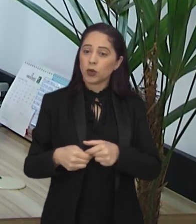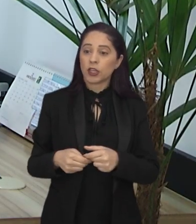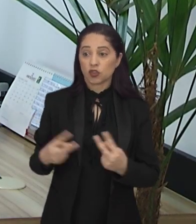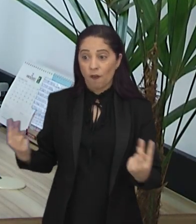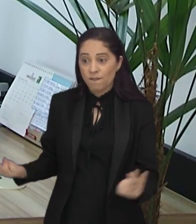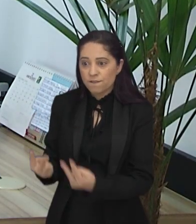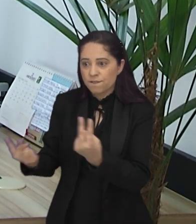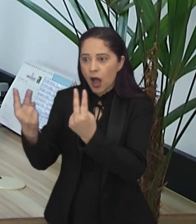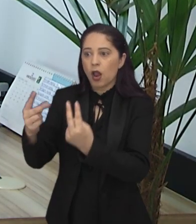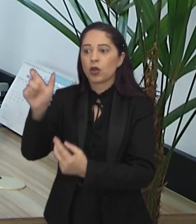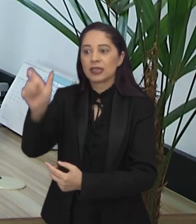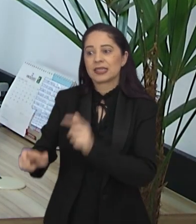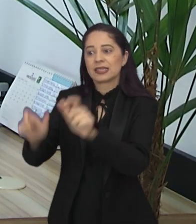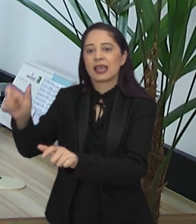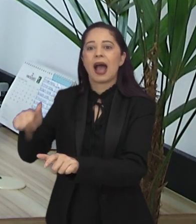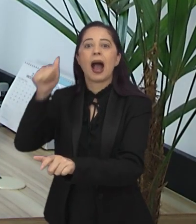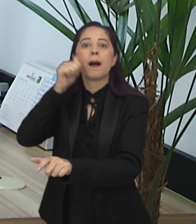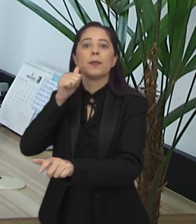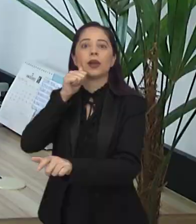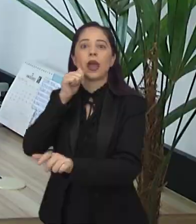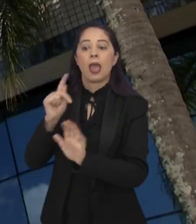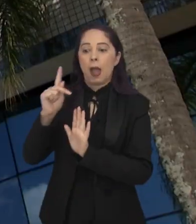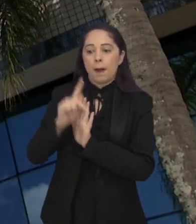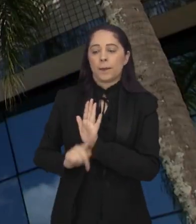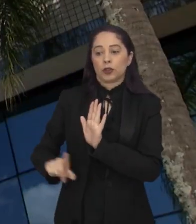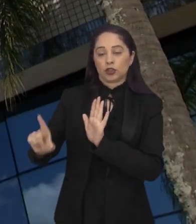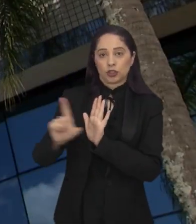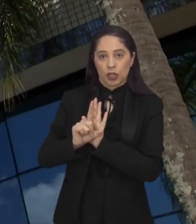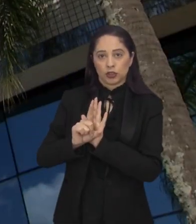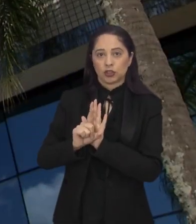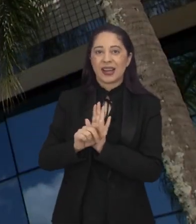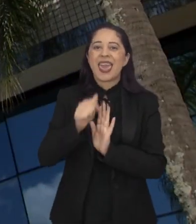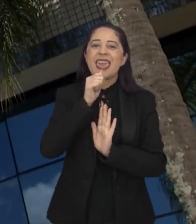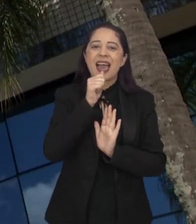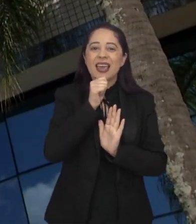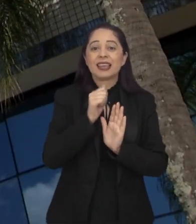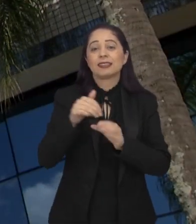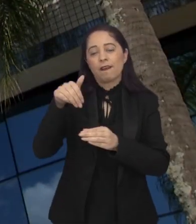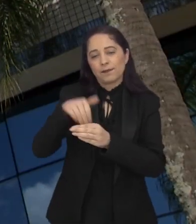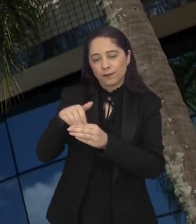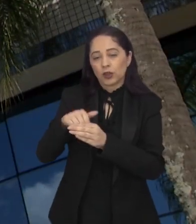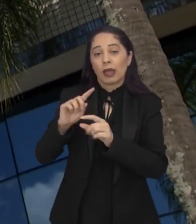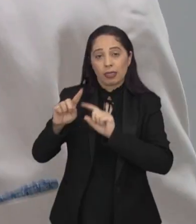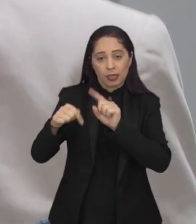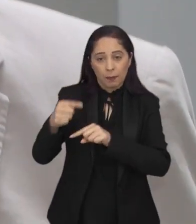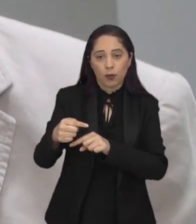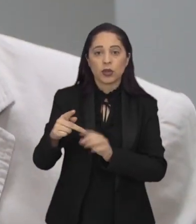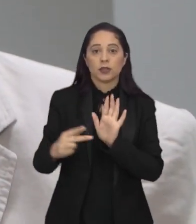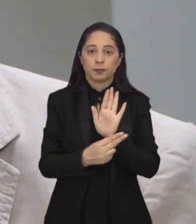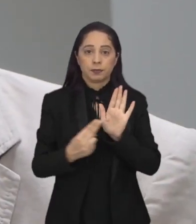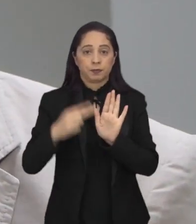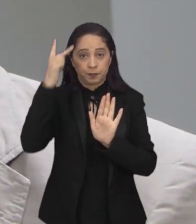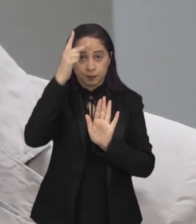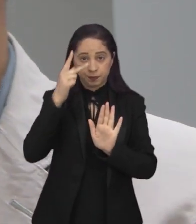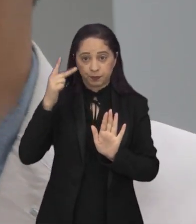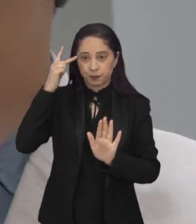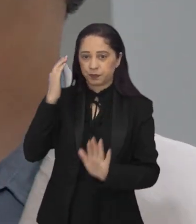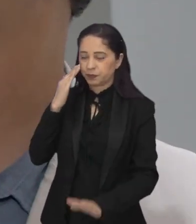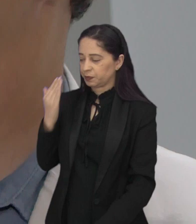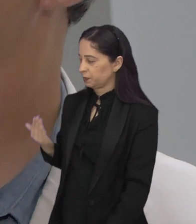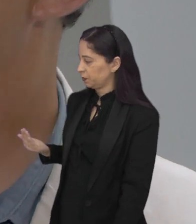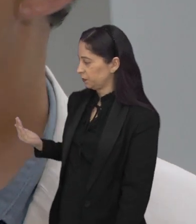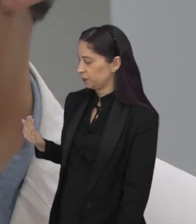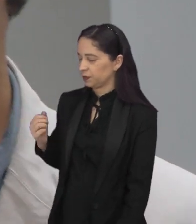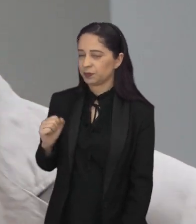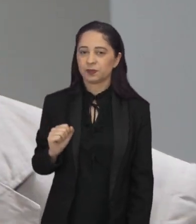nesse mercado e garantir maior protagonismo, um projeto de lei em tramitação na Câmara, de autoria do vereador Fernando